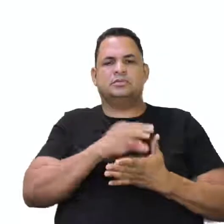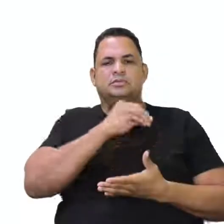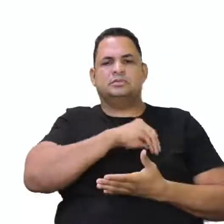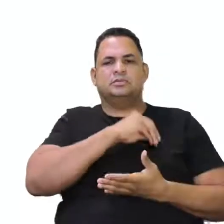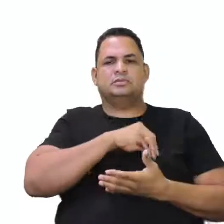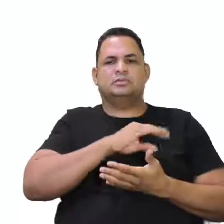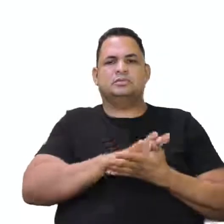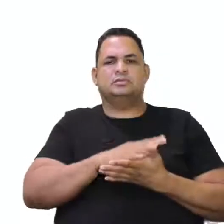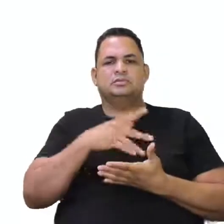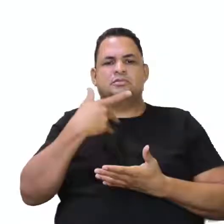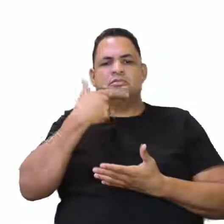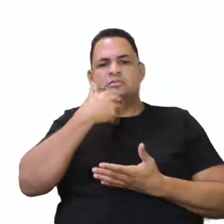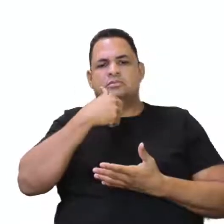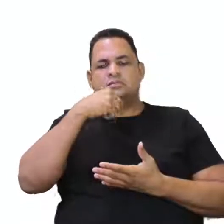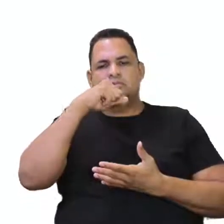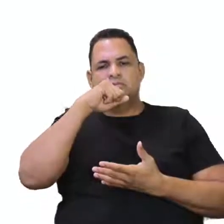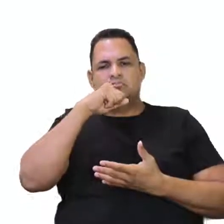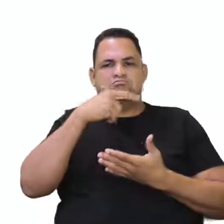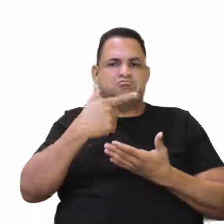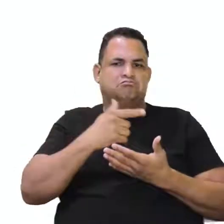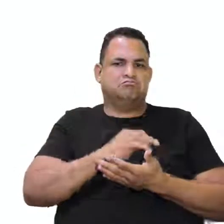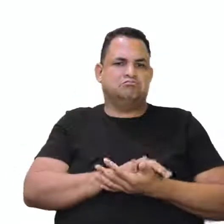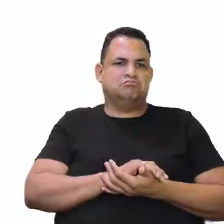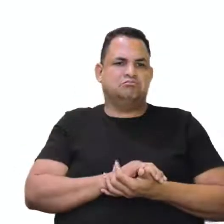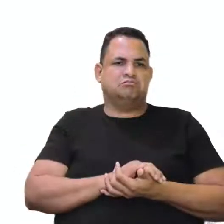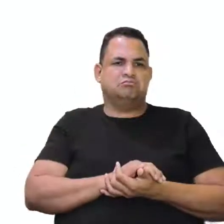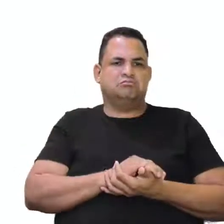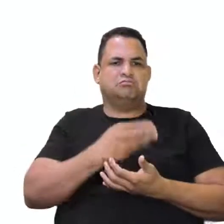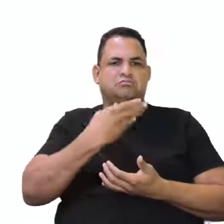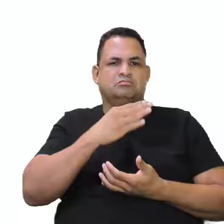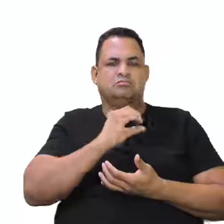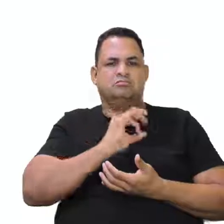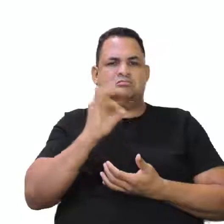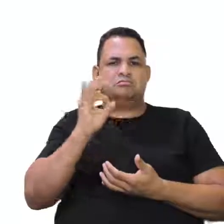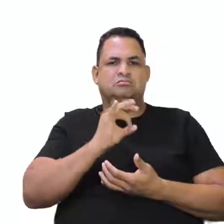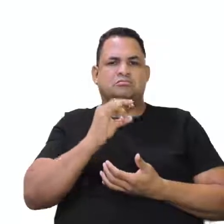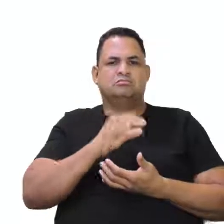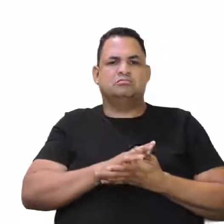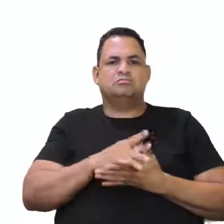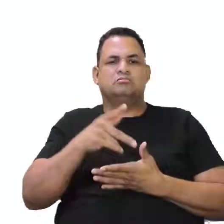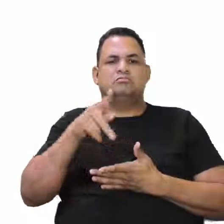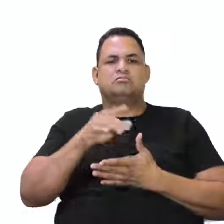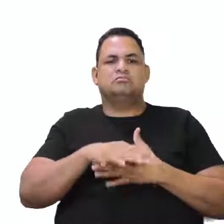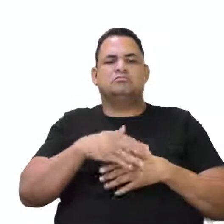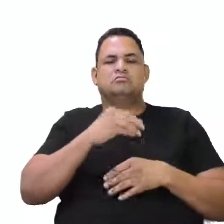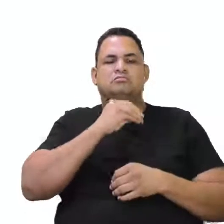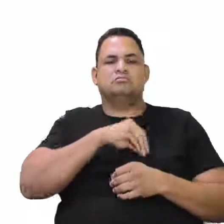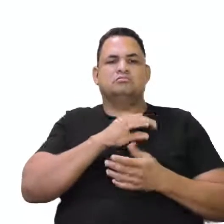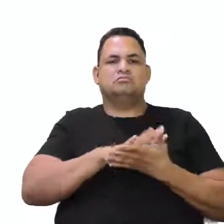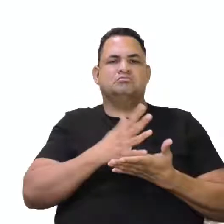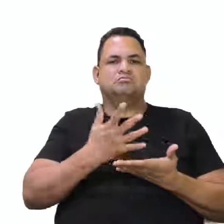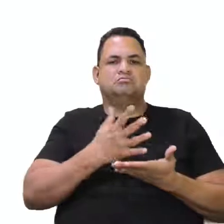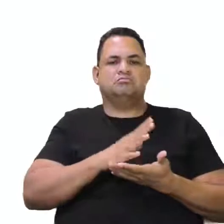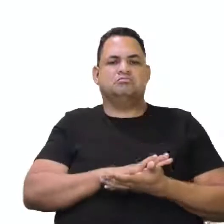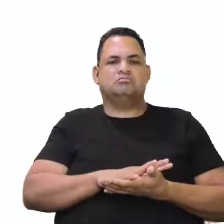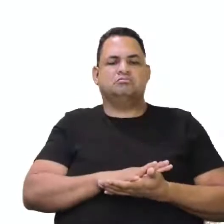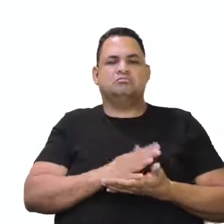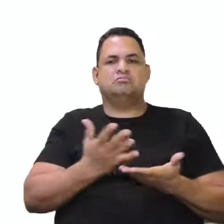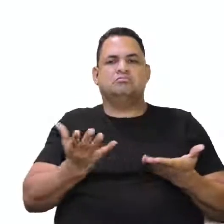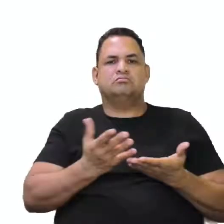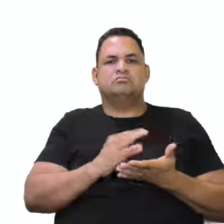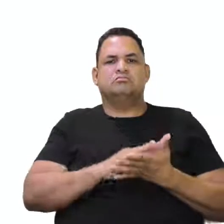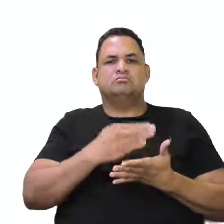Falar pro teu pai, mãe, né? Os salariados. 30%, tira 30% do teu salário para ver se tu não vai achar ruim. E